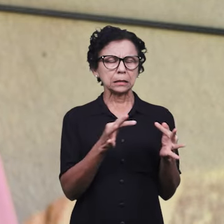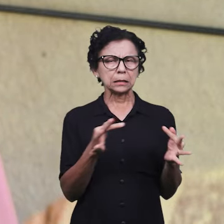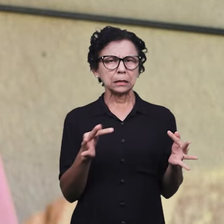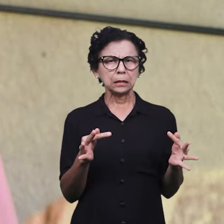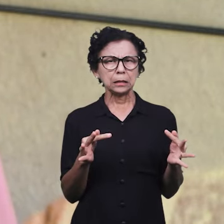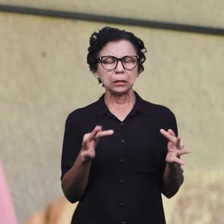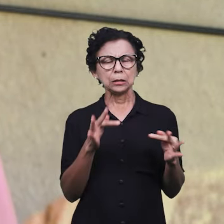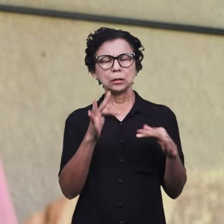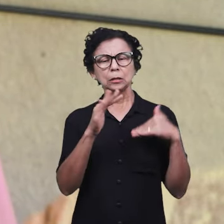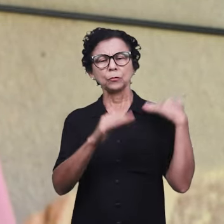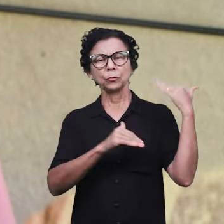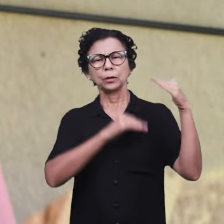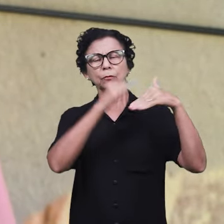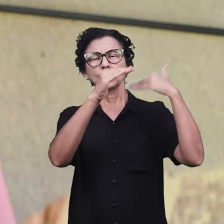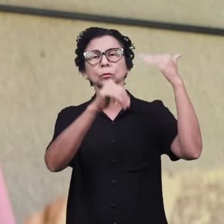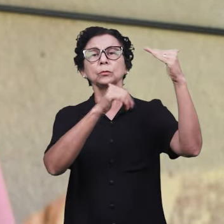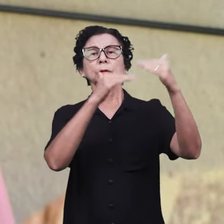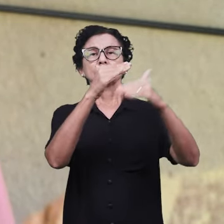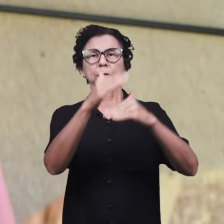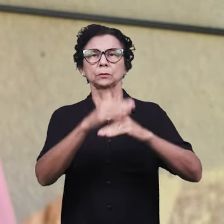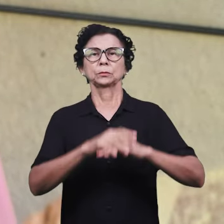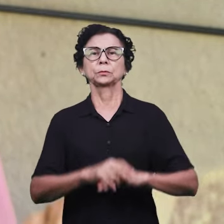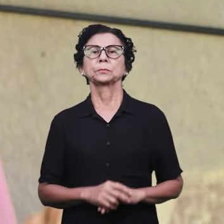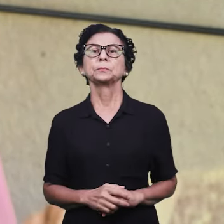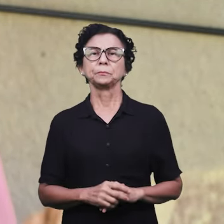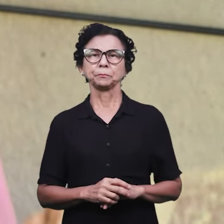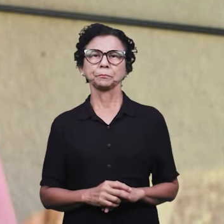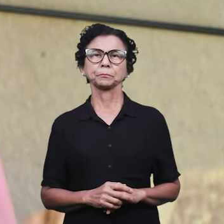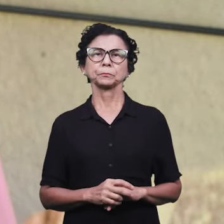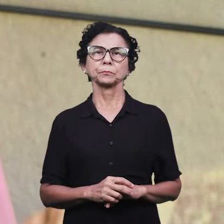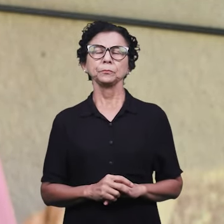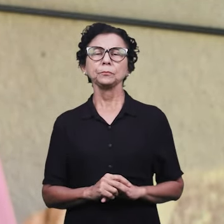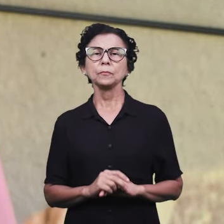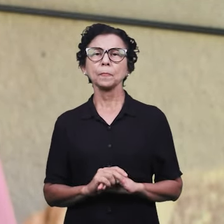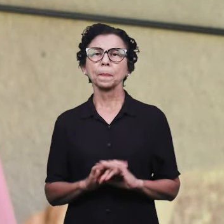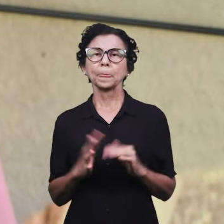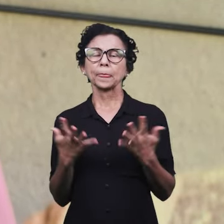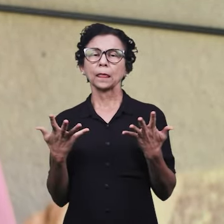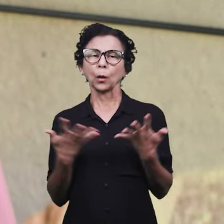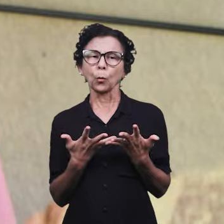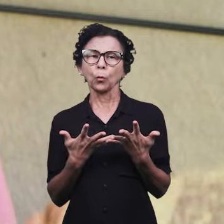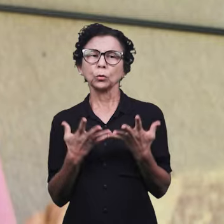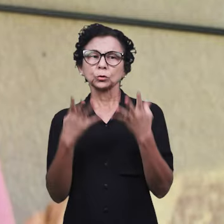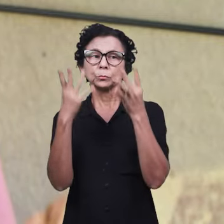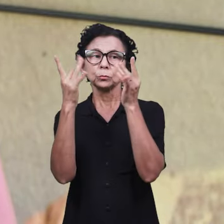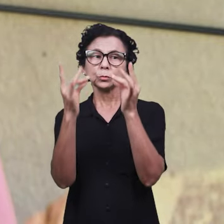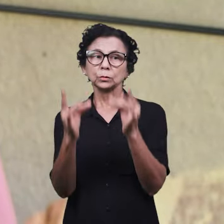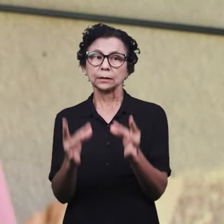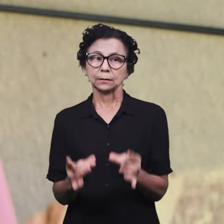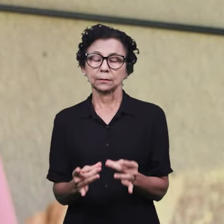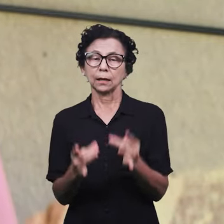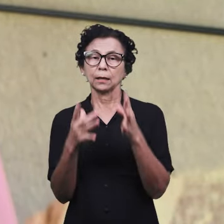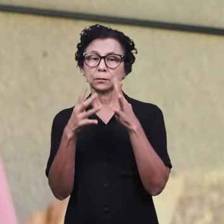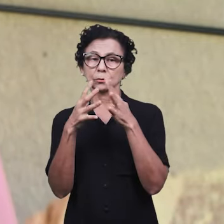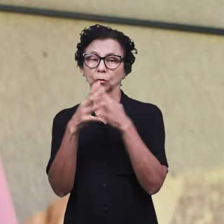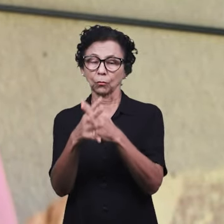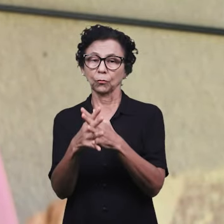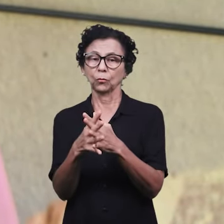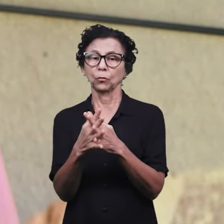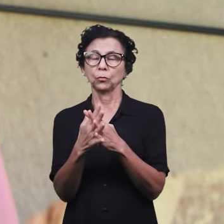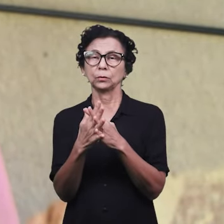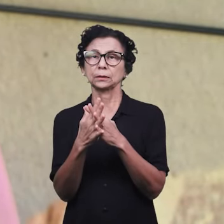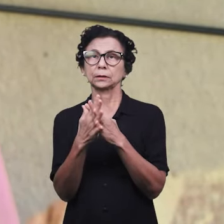complexa. E o que a gente observa é que a complexidade, às vezes, ela não é obtida dessa